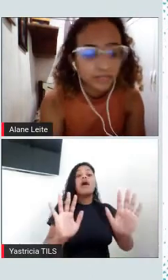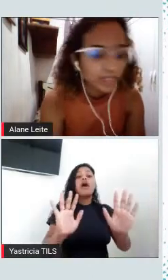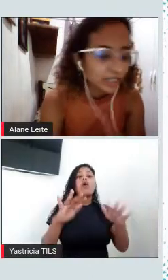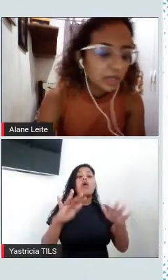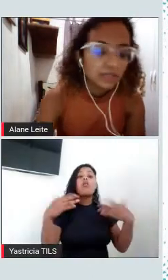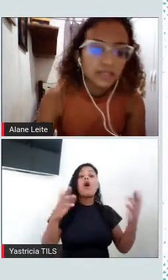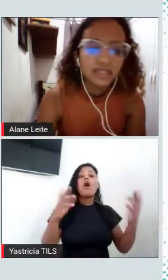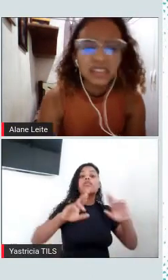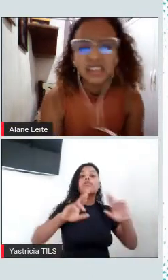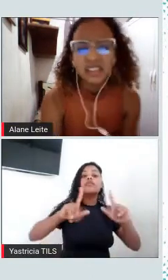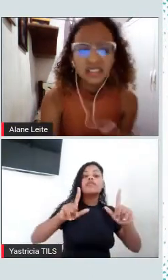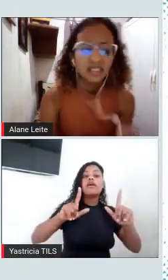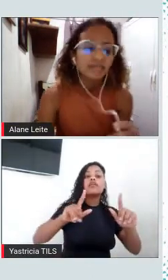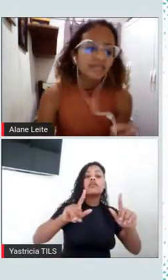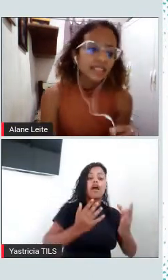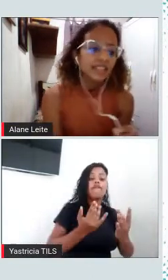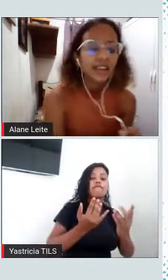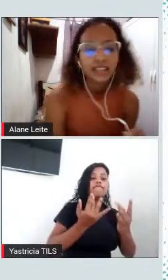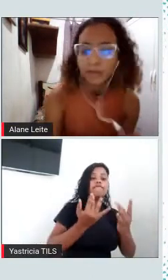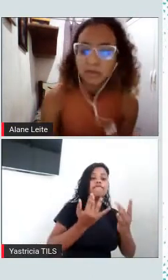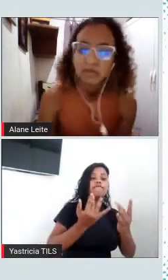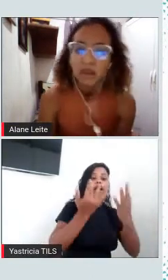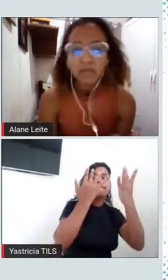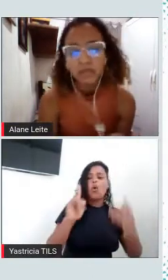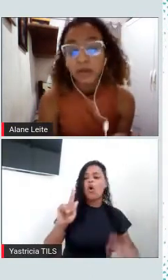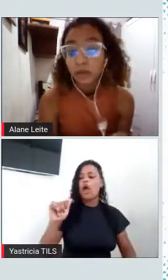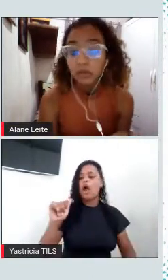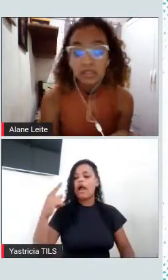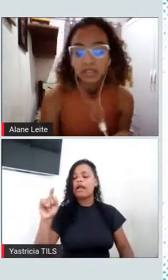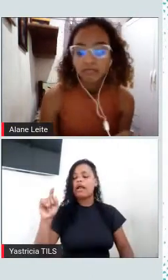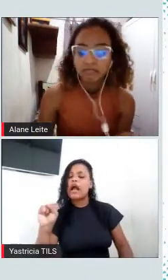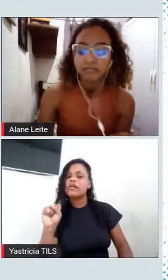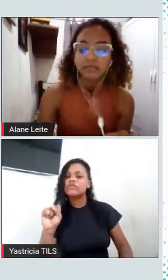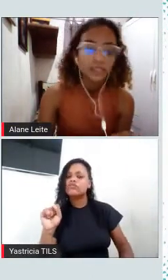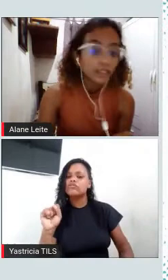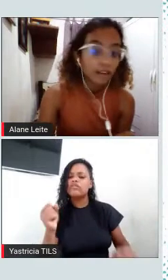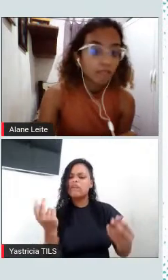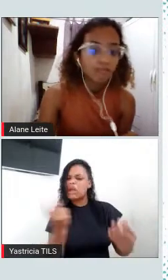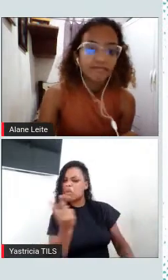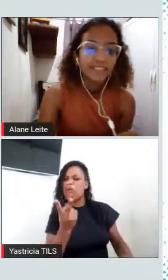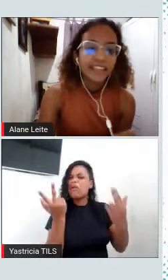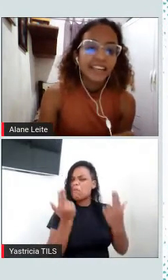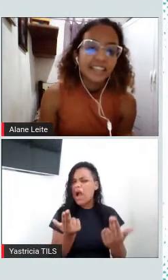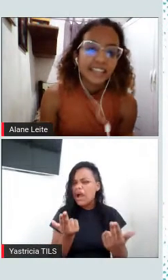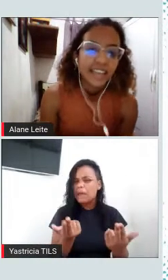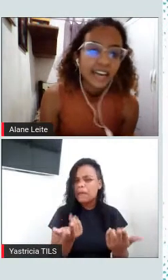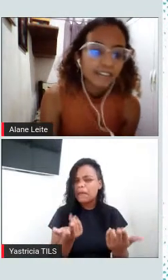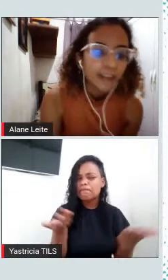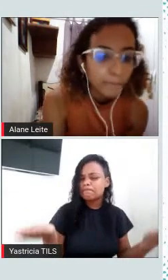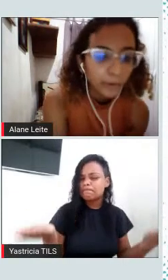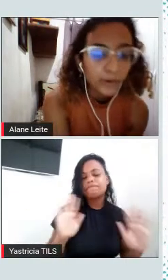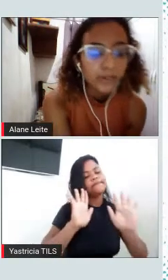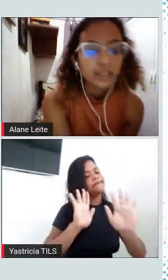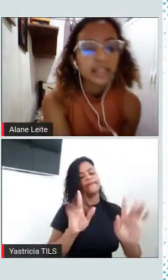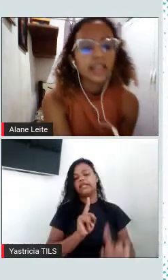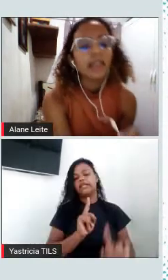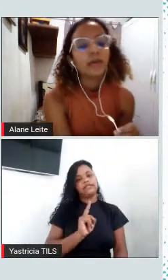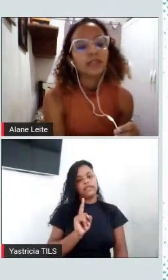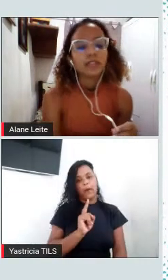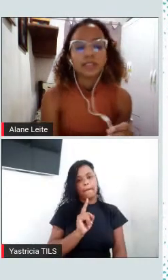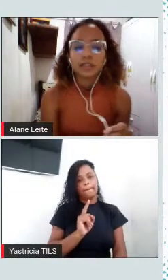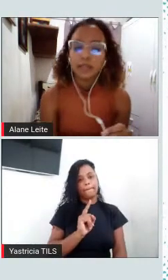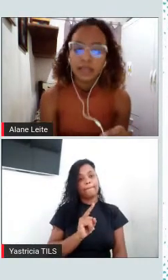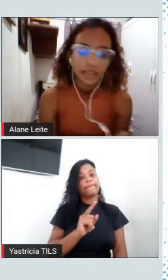gás? A gente fica até se perguntando, né? E gás e vapor não é a mesma coisa? Não. Vapor,